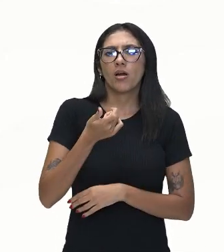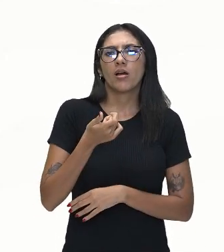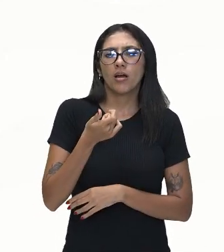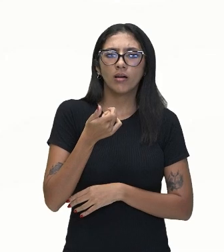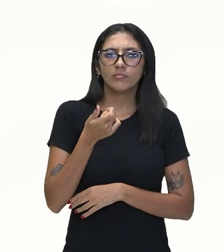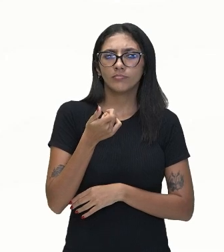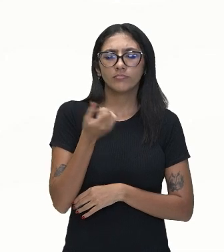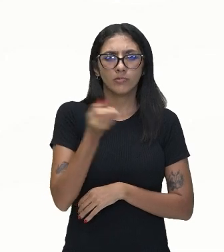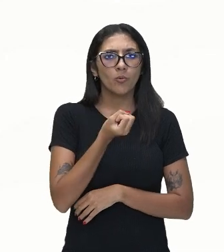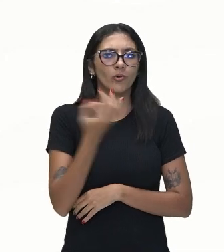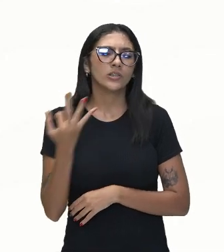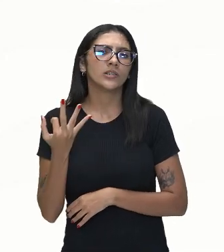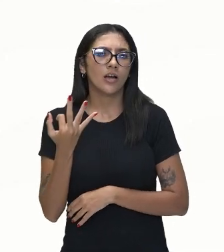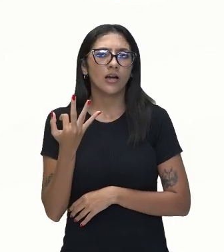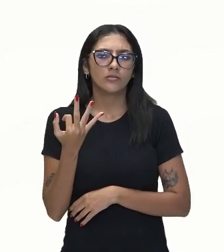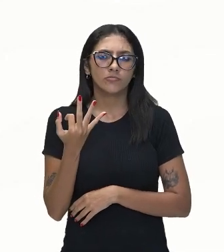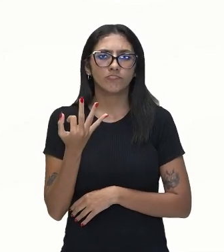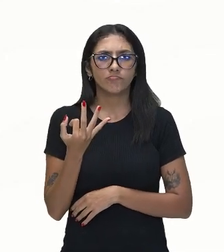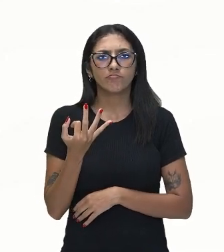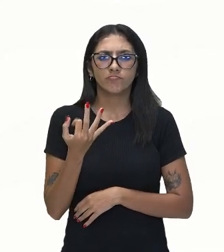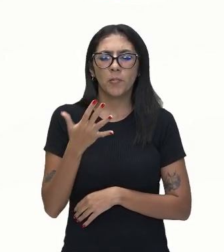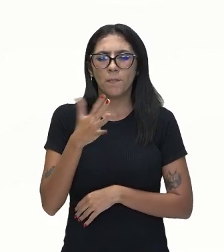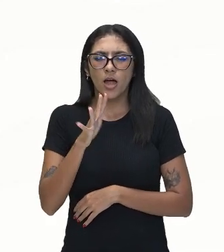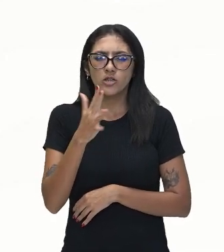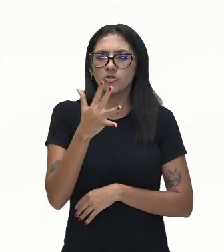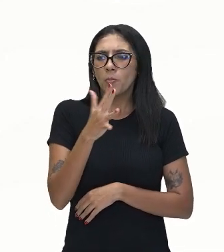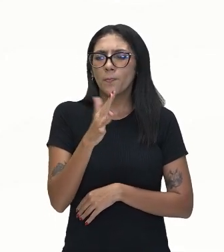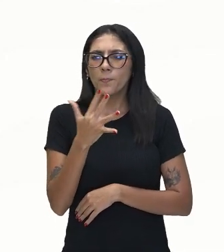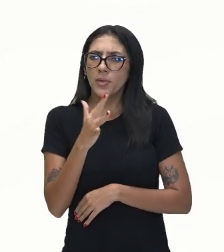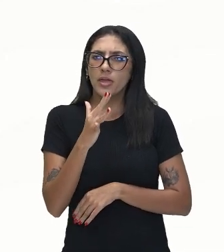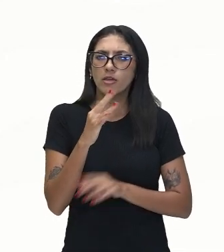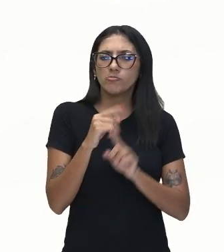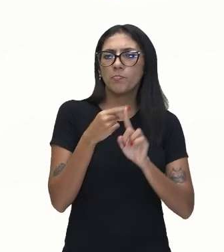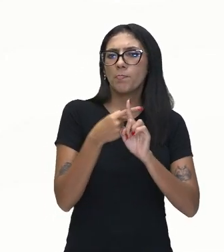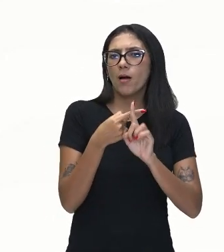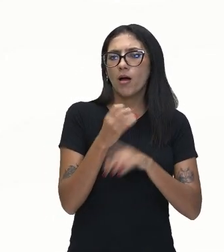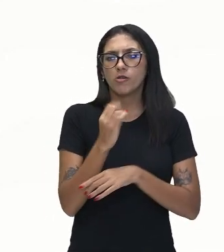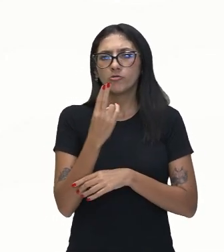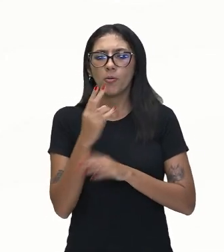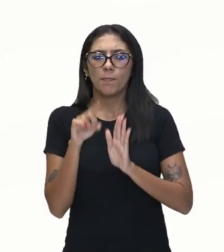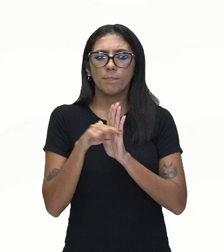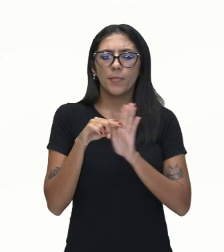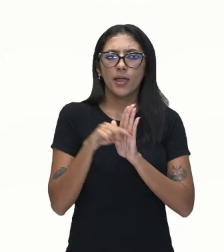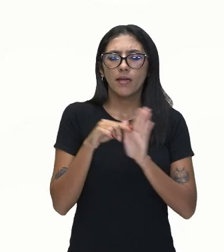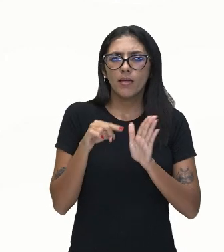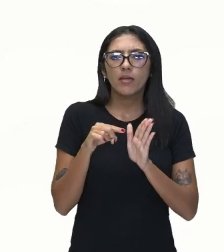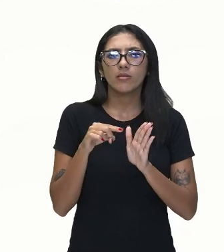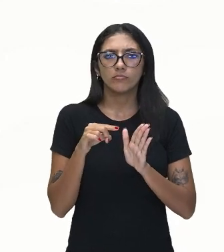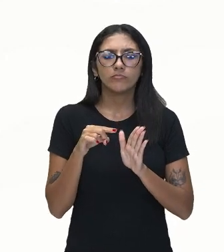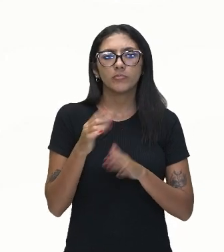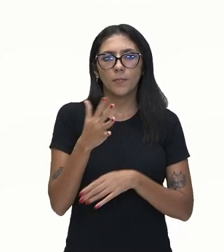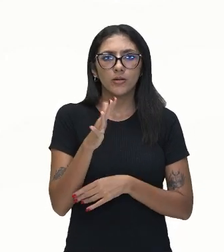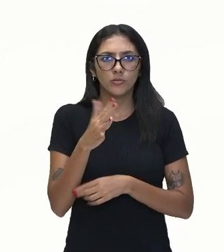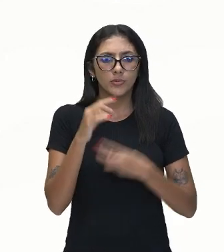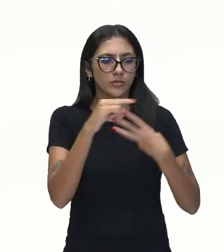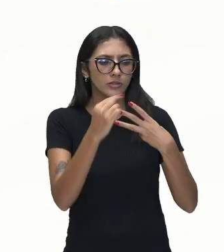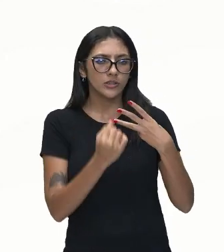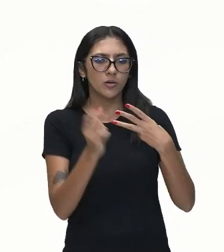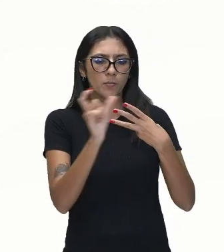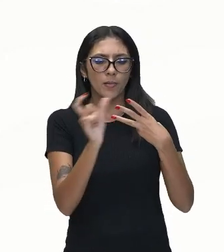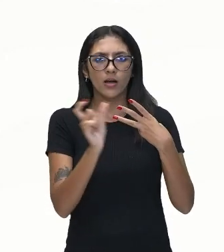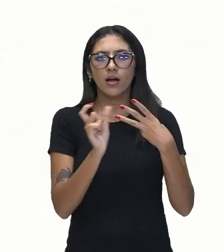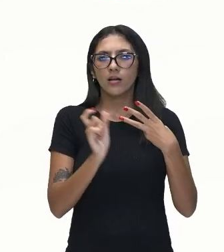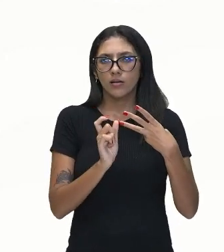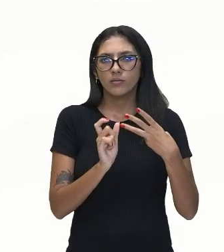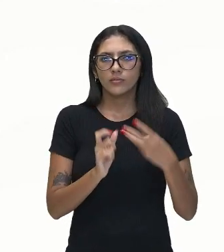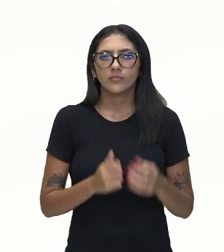uma determinada quantidade mais aproximativa, certo? Mais disso, menos disso, cerca daquilo e outras